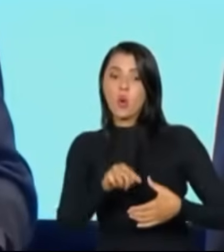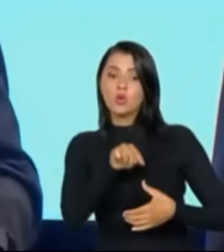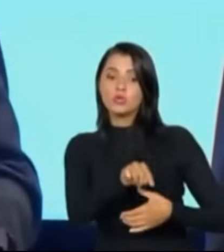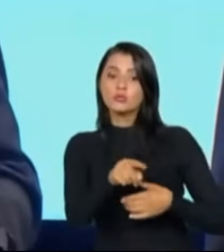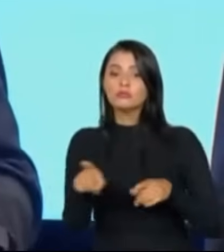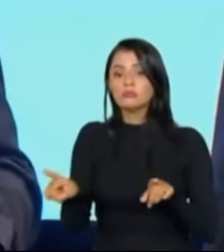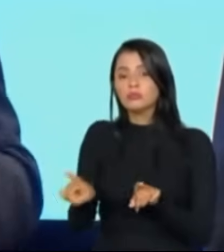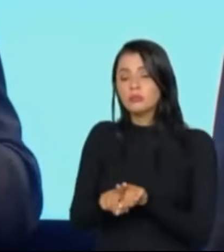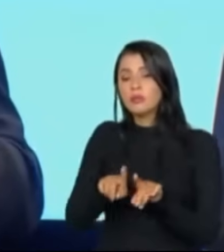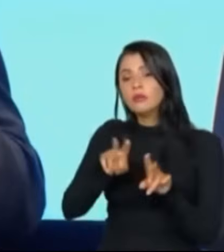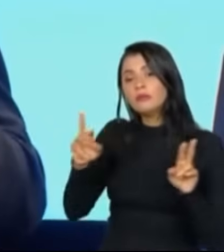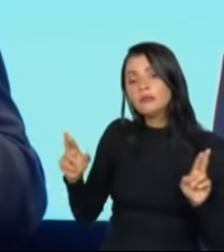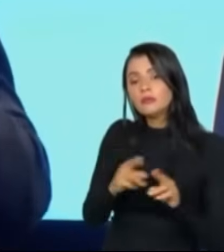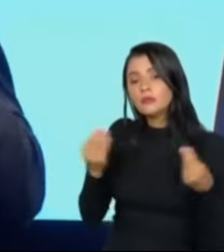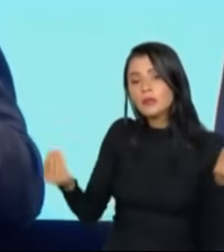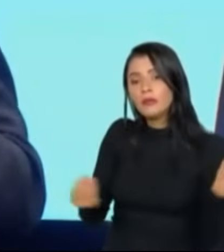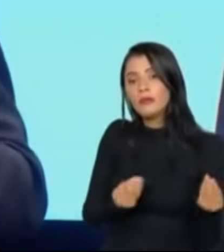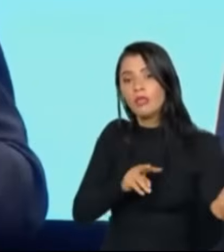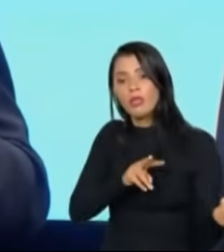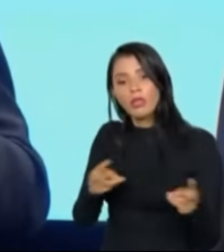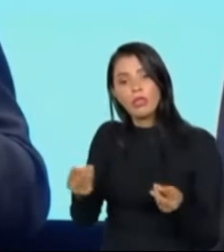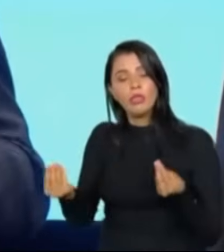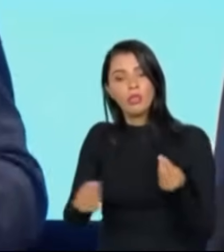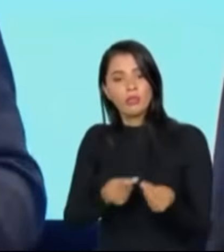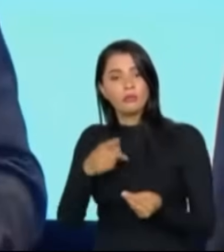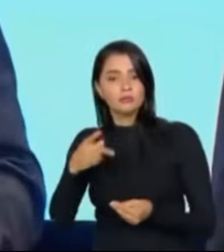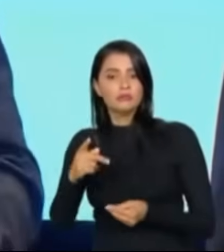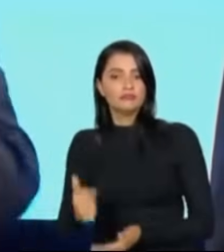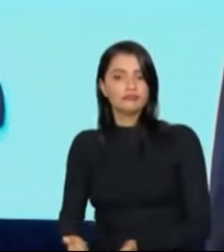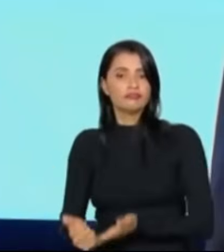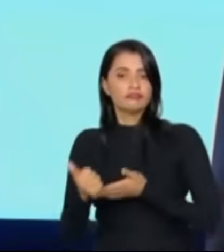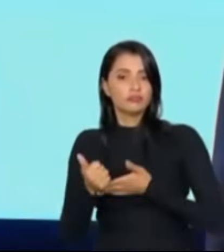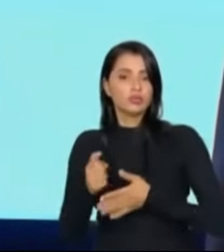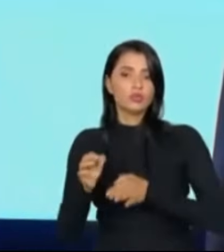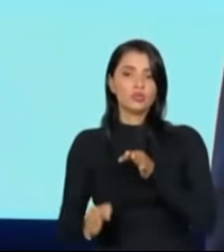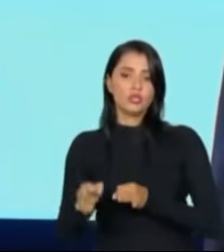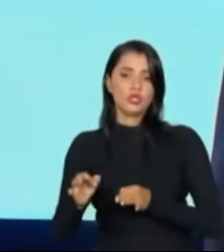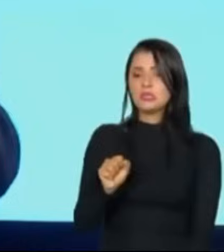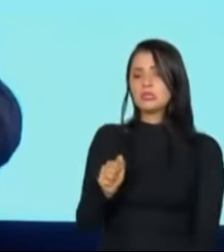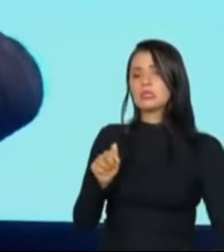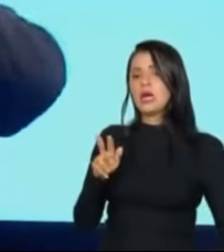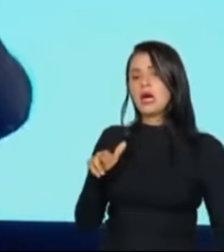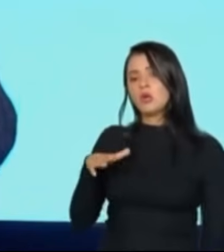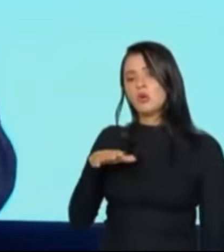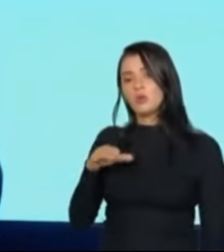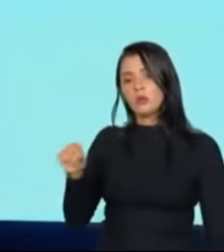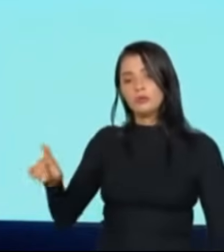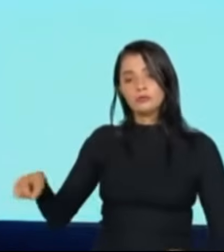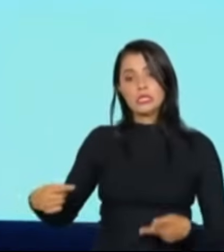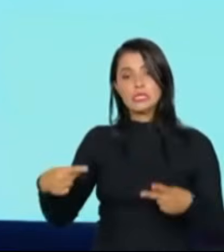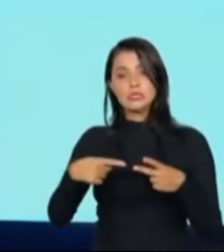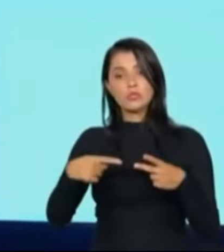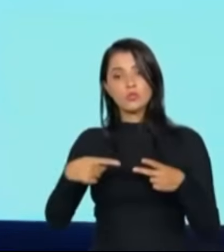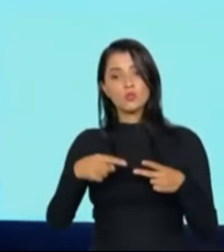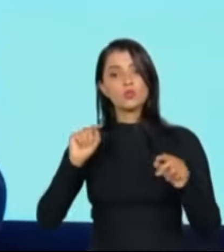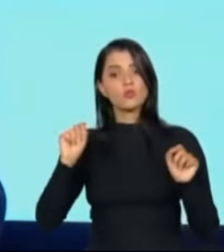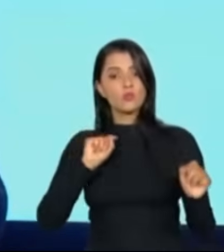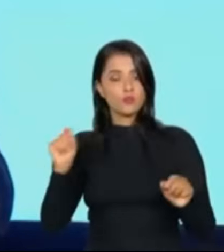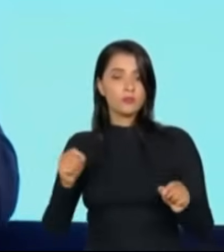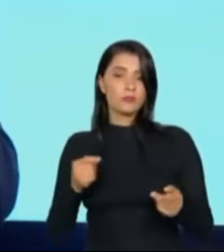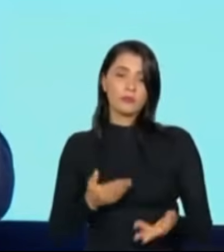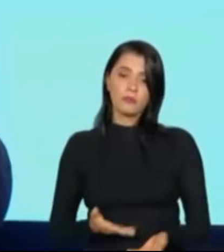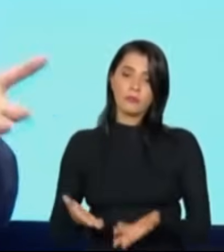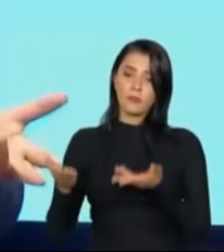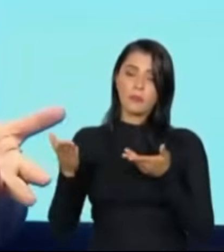também em relação à tramitação de cooperação jurídica internacional. E a segunda providência, Amato, aí